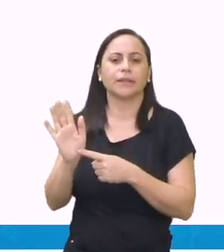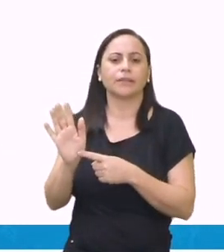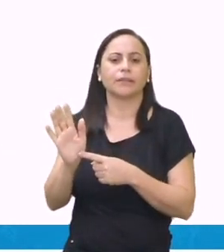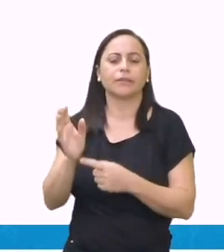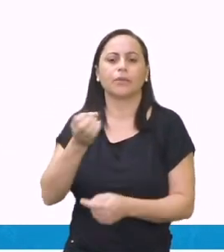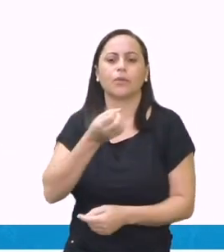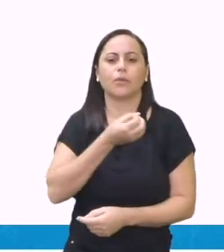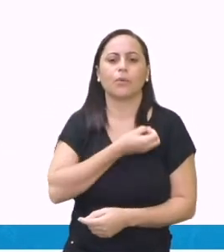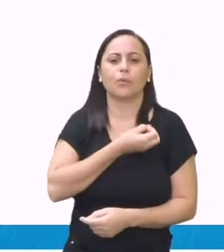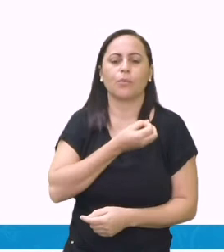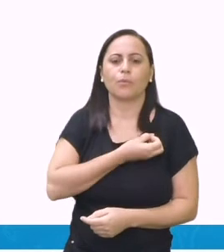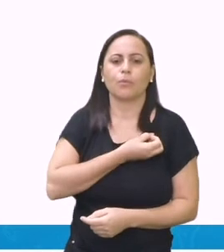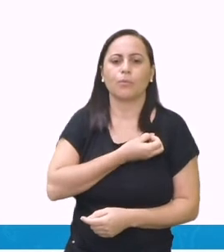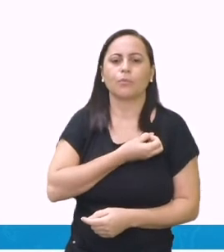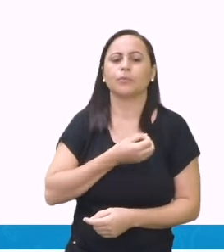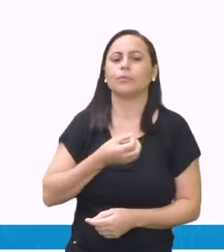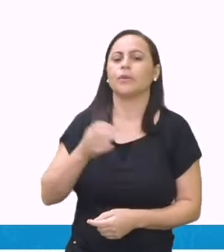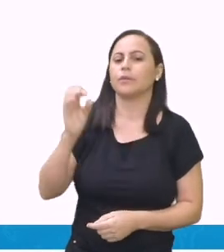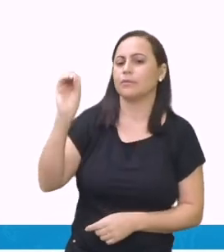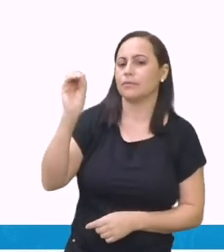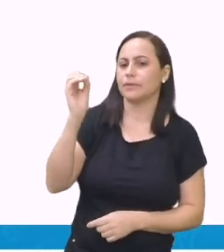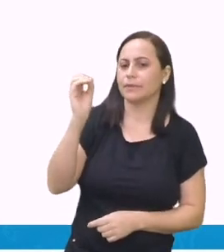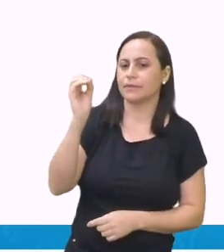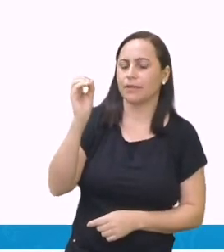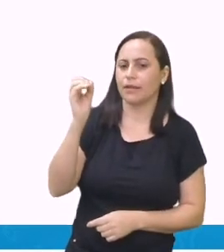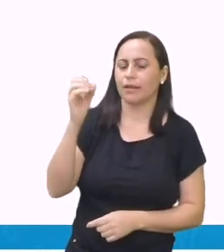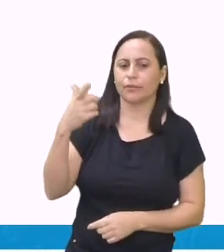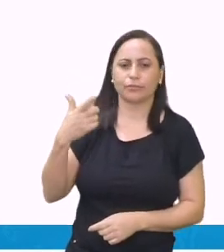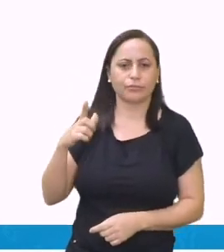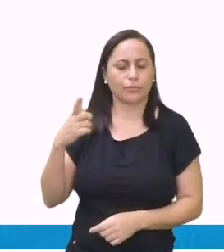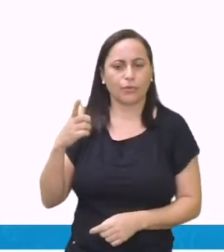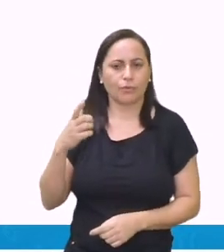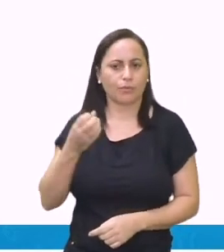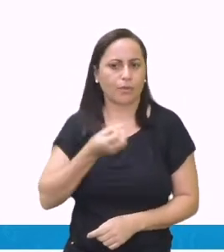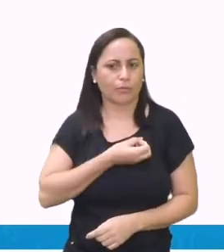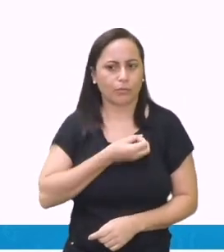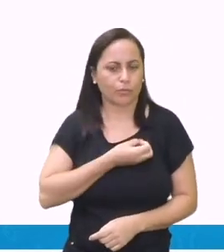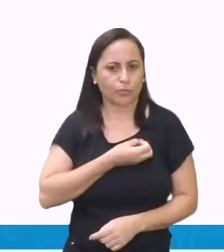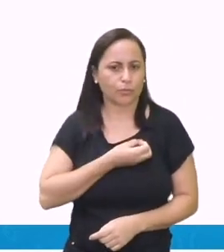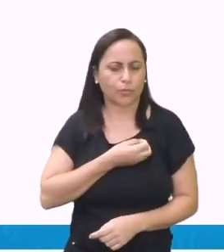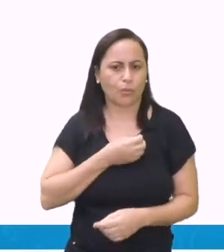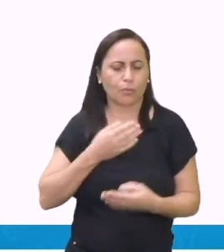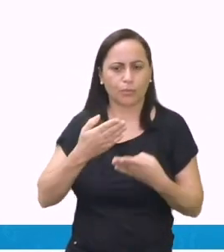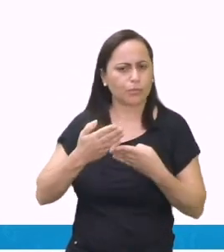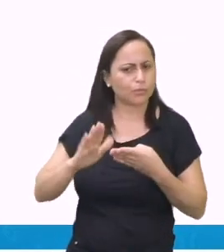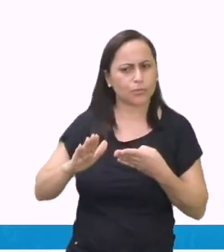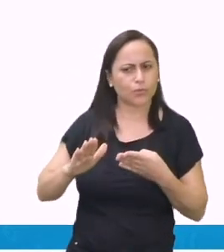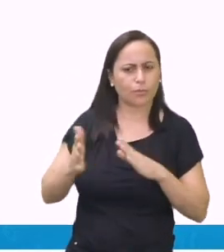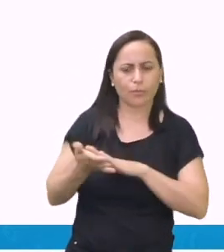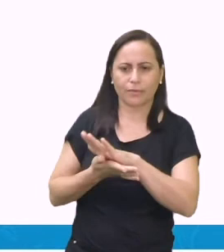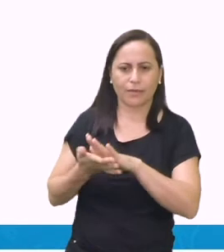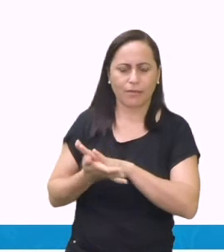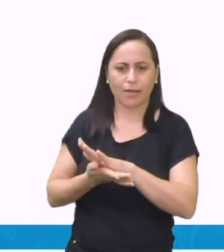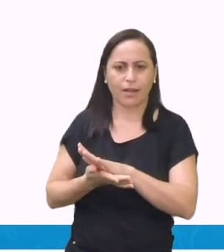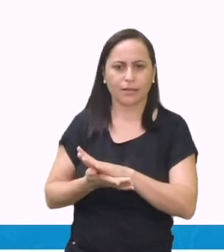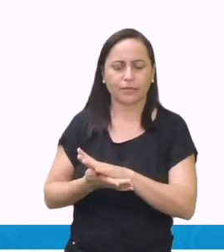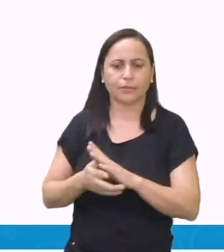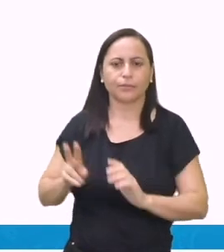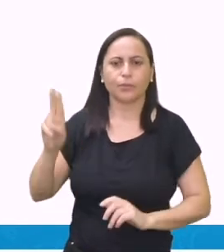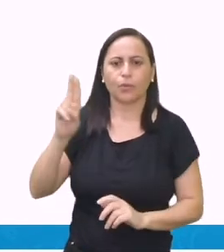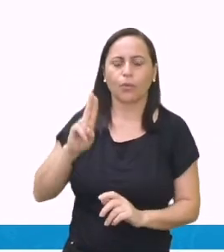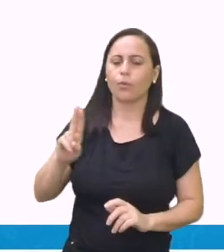Número 0, pois não teve nenhuma representação de quantidade aqui. Então, eu uso o número 0, porque a